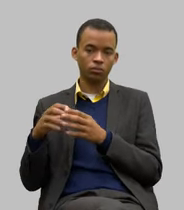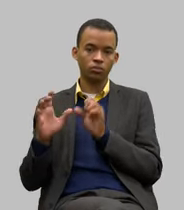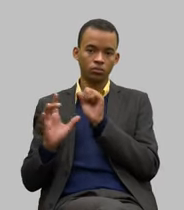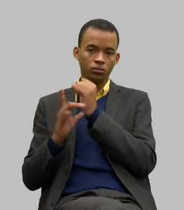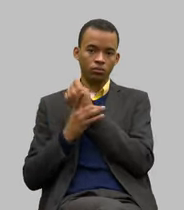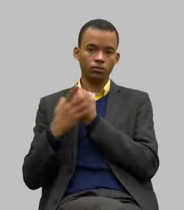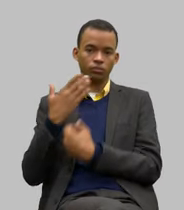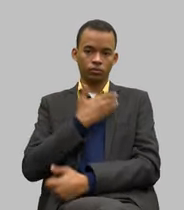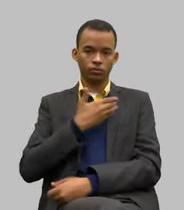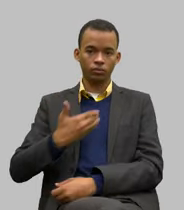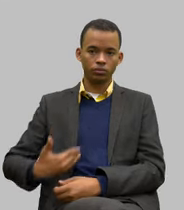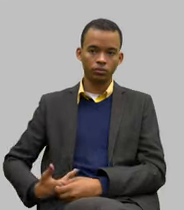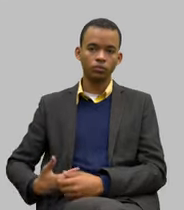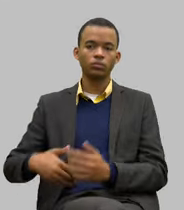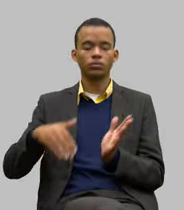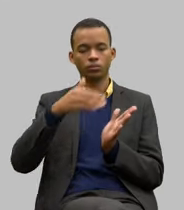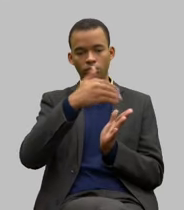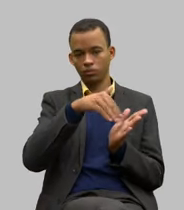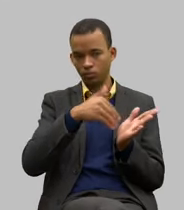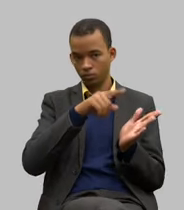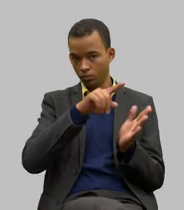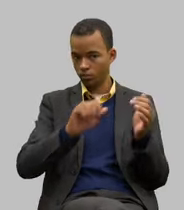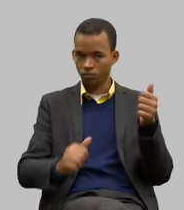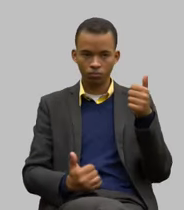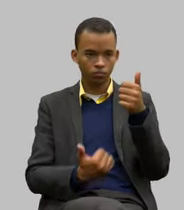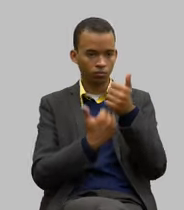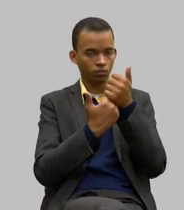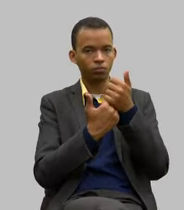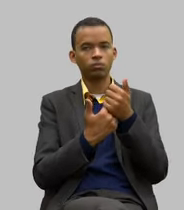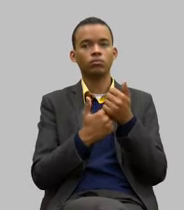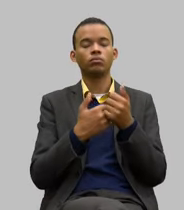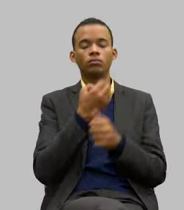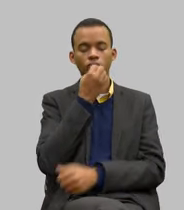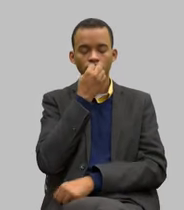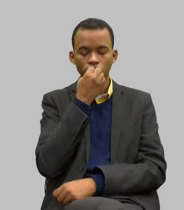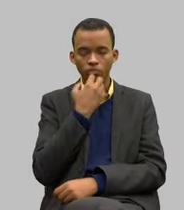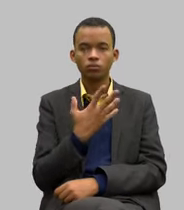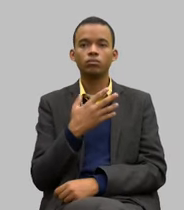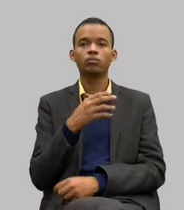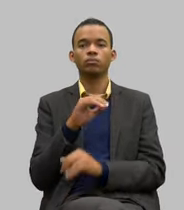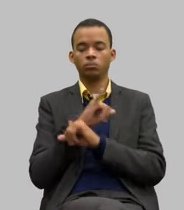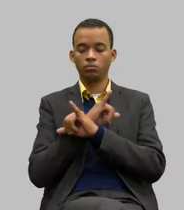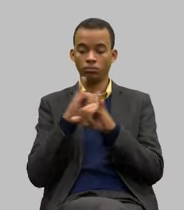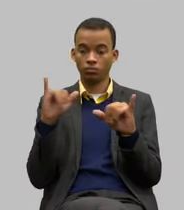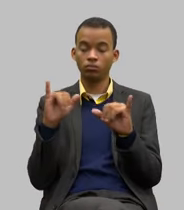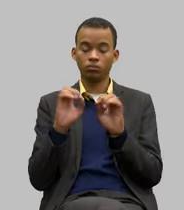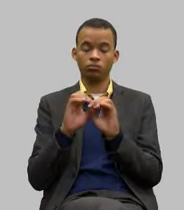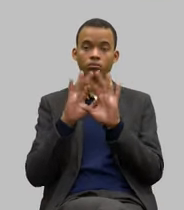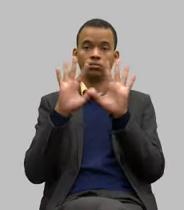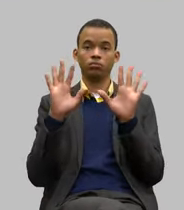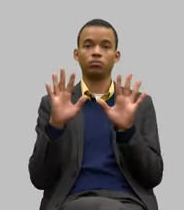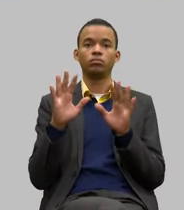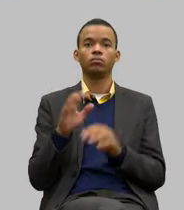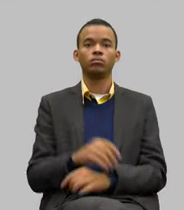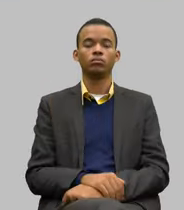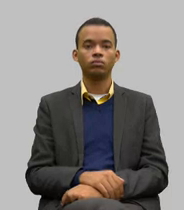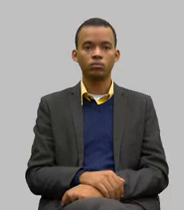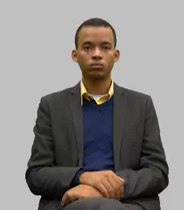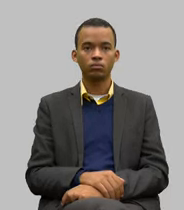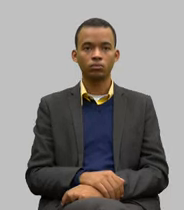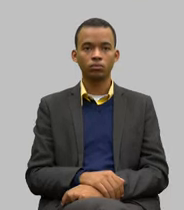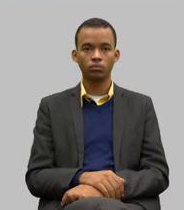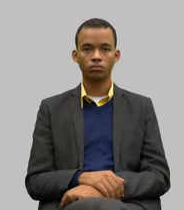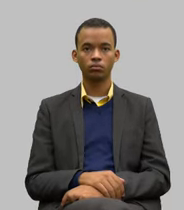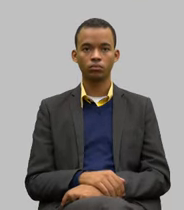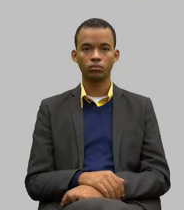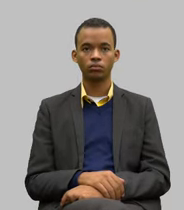secretaria tem 100% de apoio Então é bom deixar isso aqui consignado aqui na própria audiência obrig obrigado e agora estão entrando